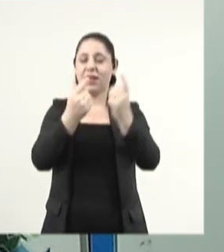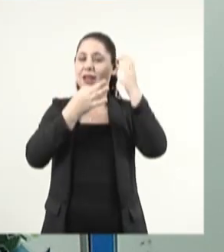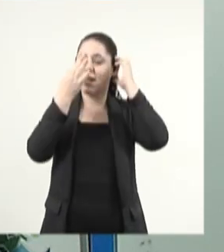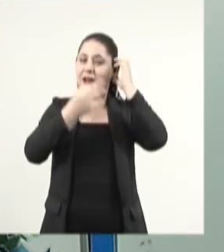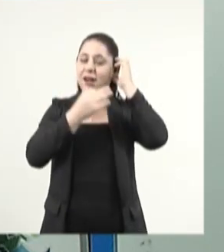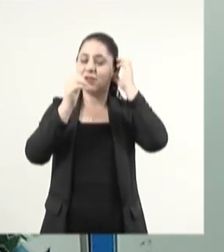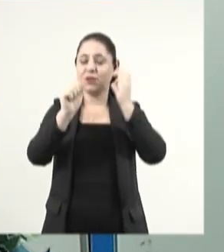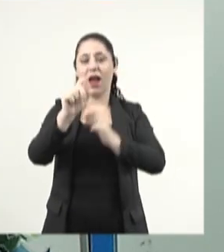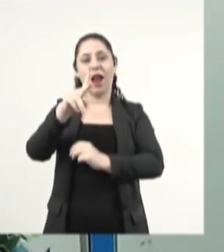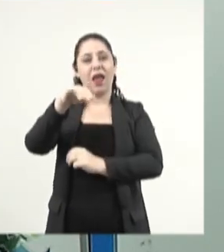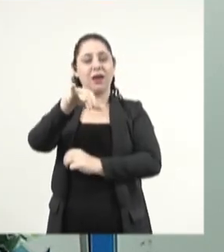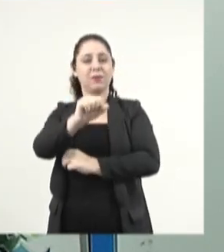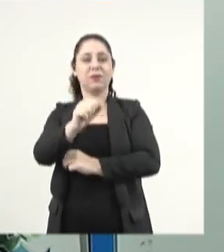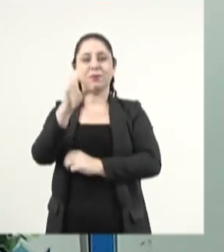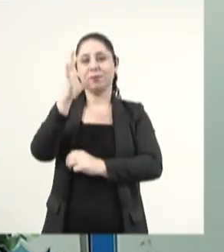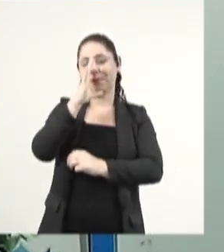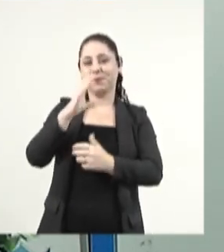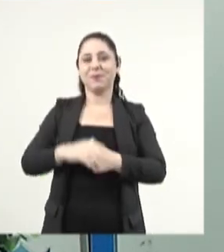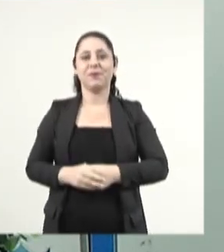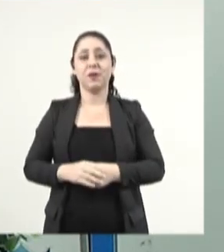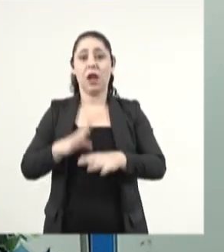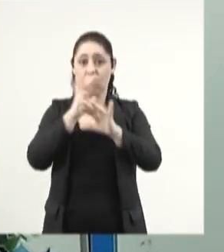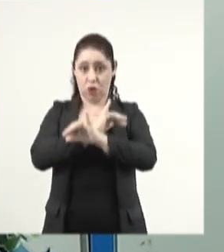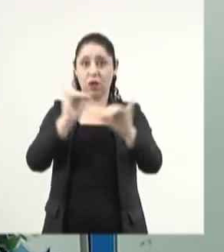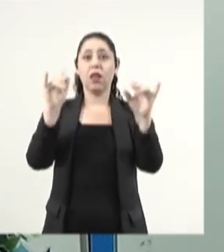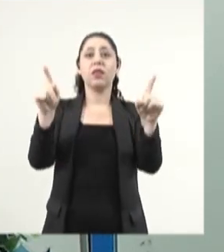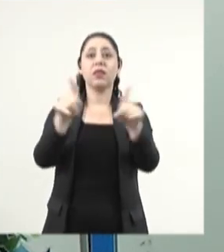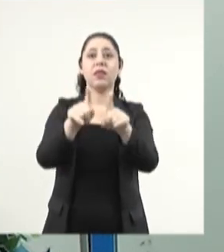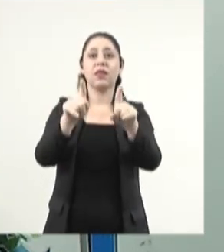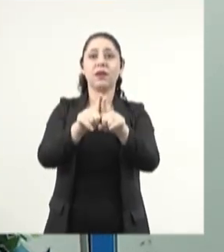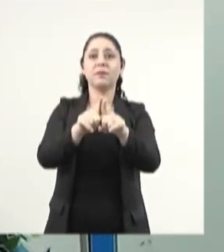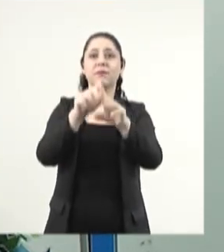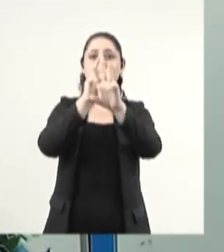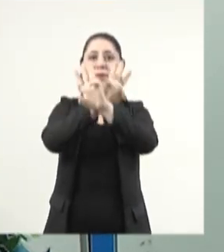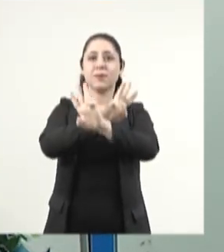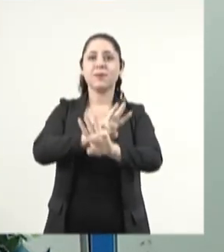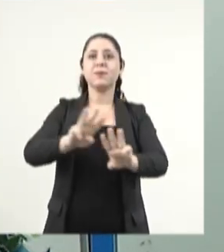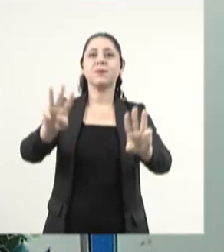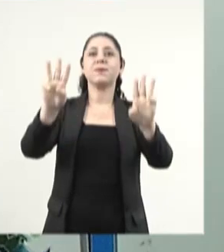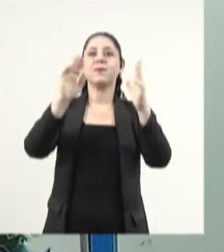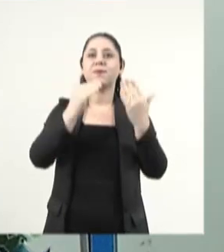Alemes, para você também acompanhar a nossa movimentação. Outras notícias também no nosso site,